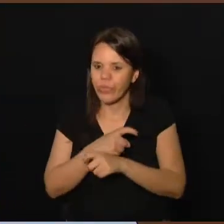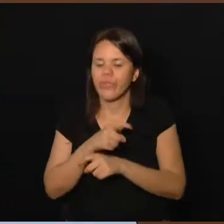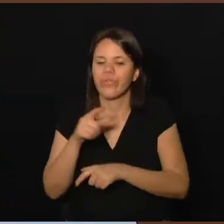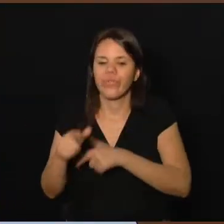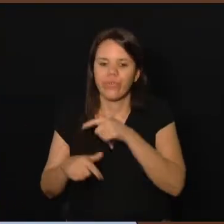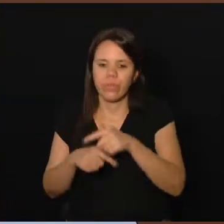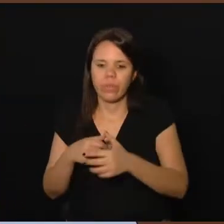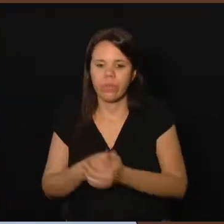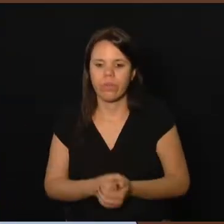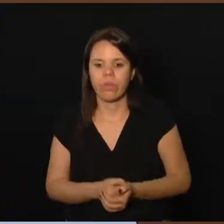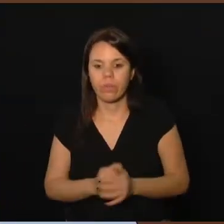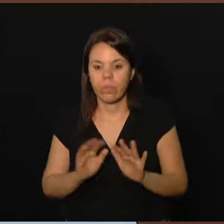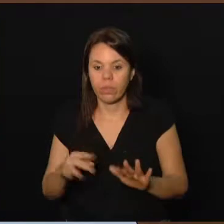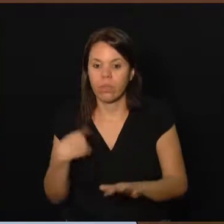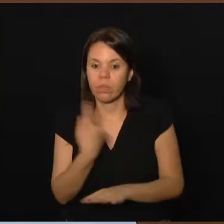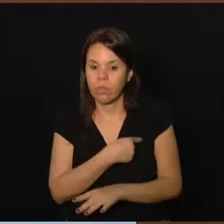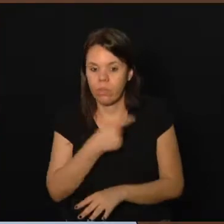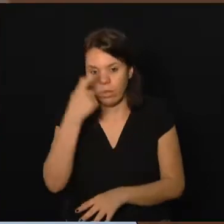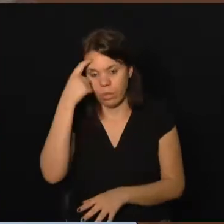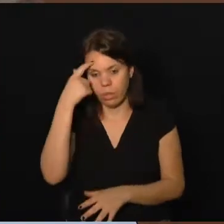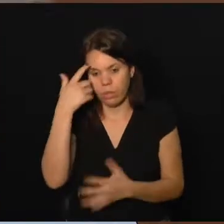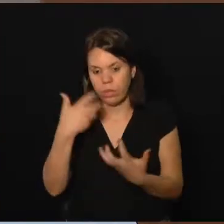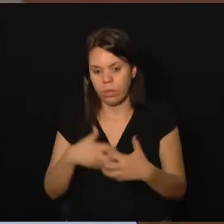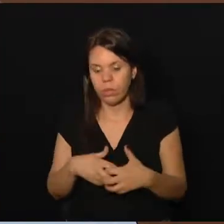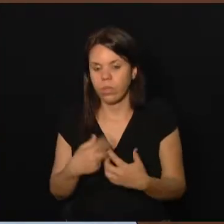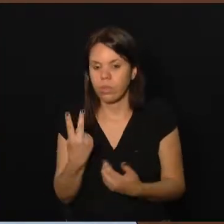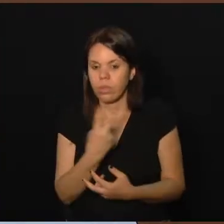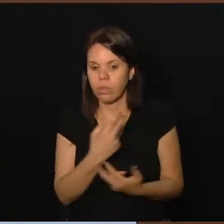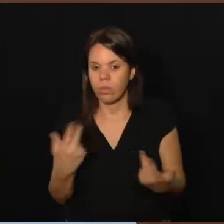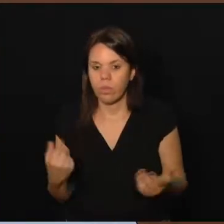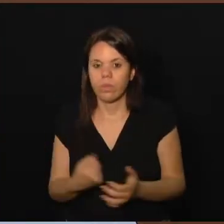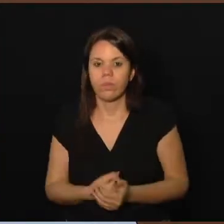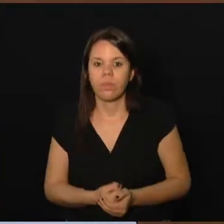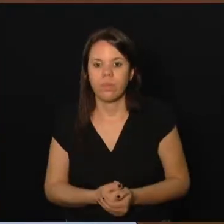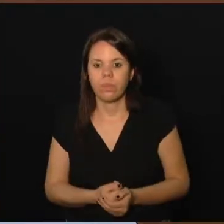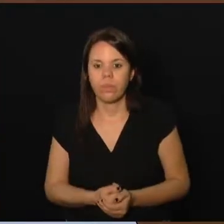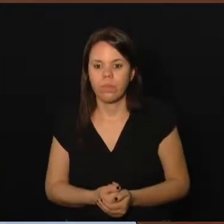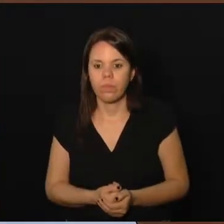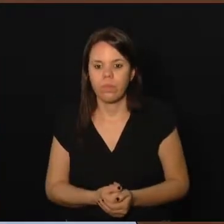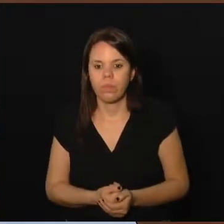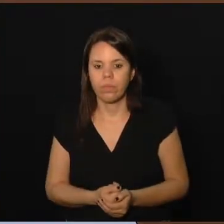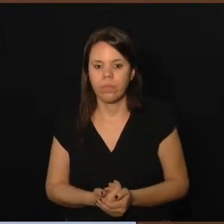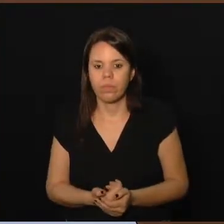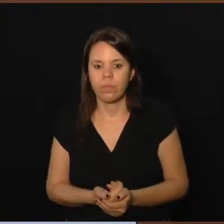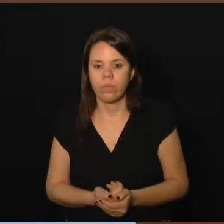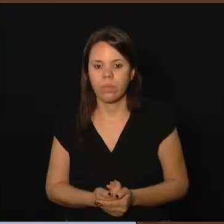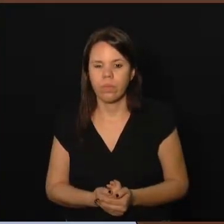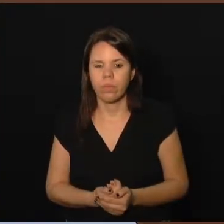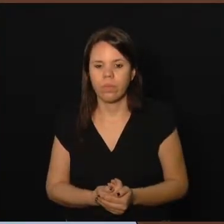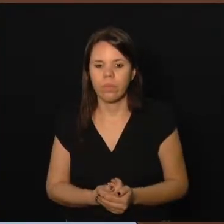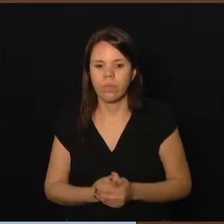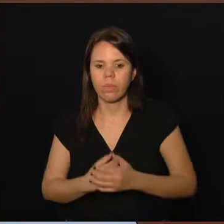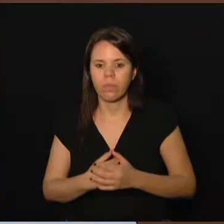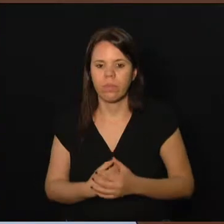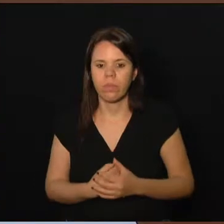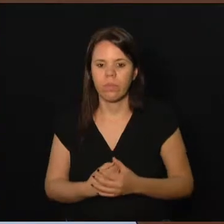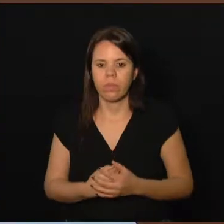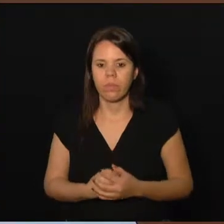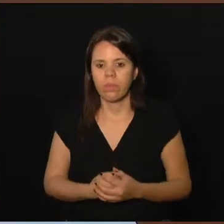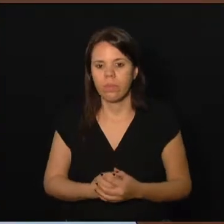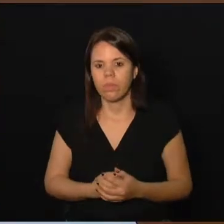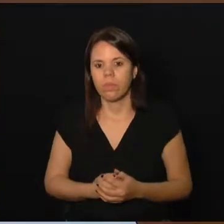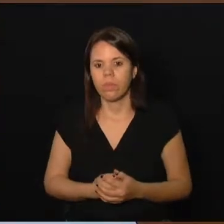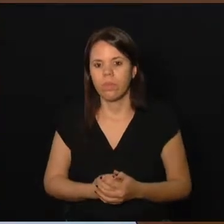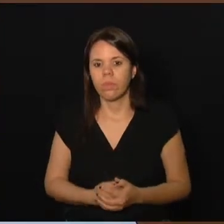trabalhar, mas nós temos que pensar os dois lados. Em contrapartida, alguns estão morrendo também em função disso. Sim. Porque está havendo